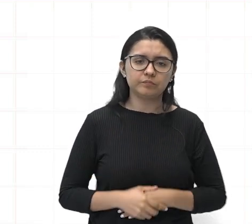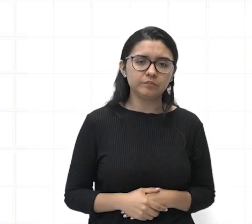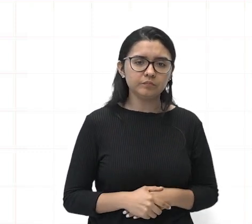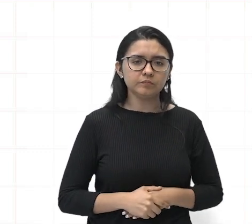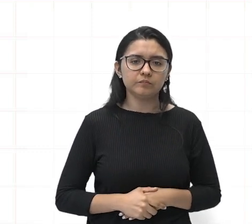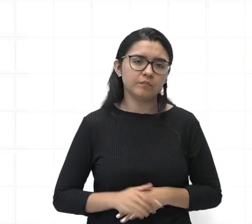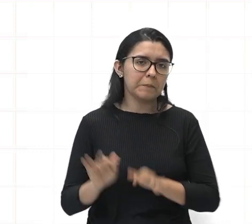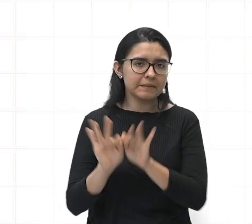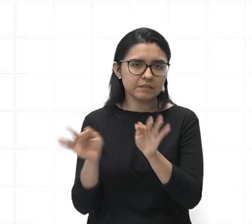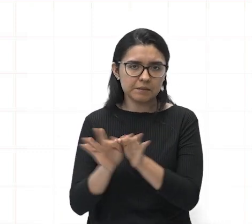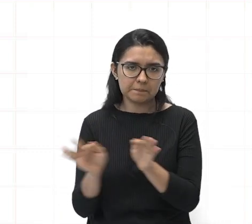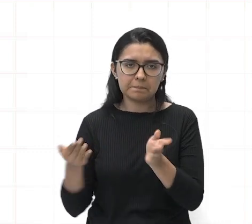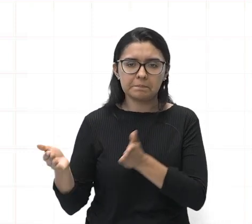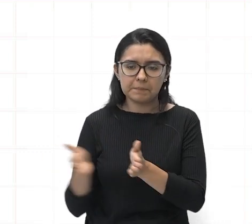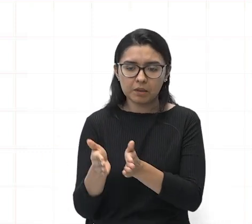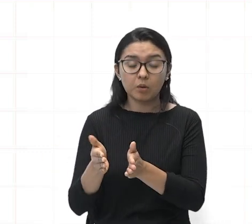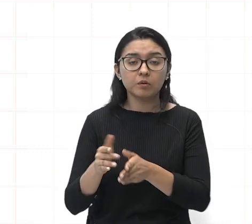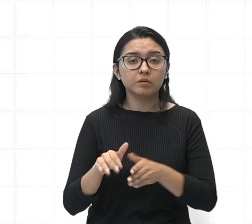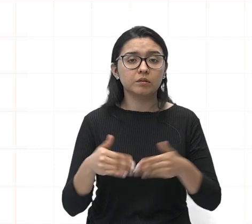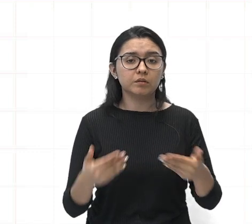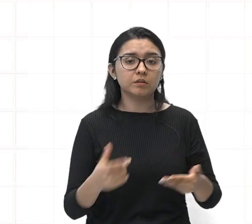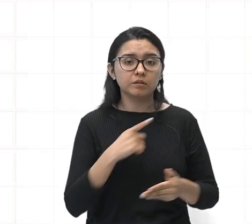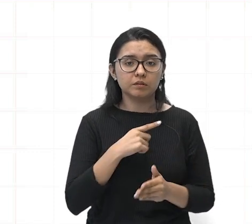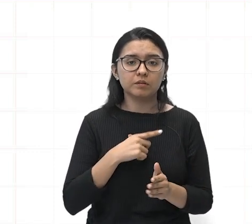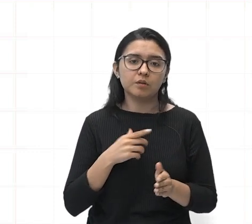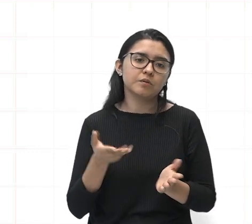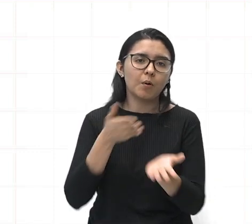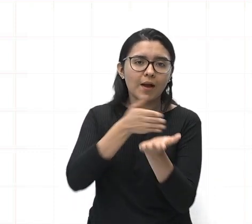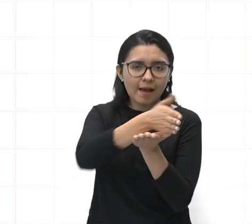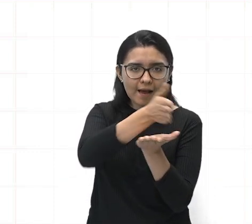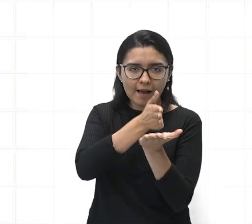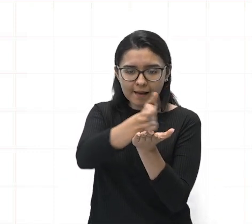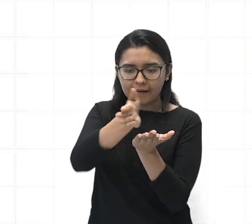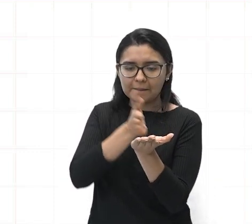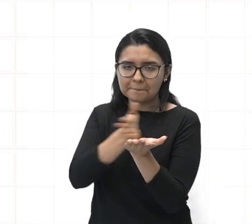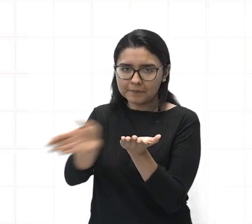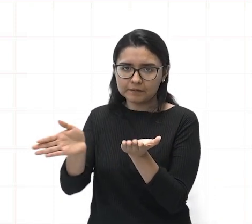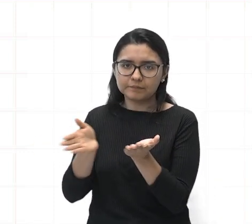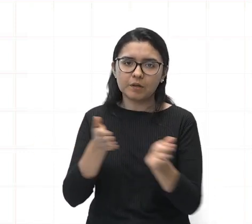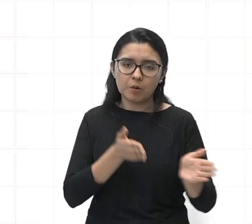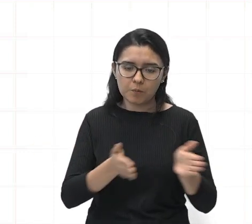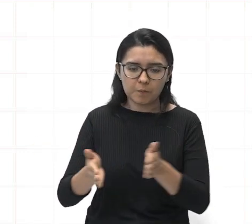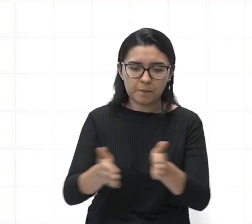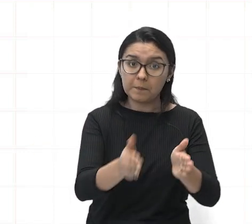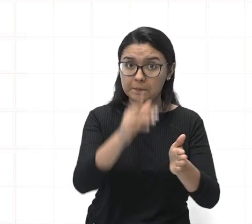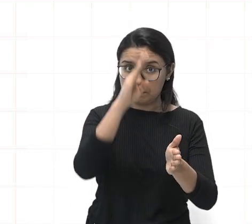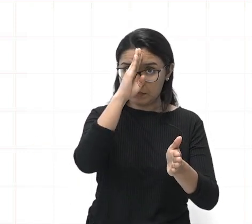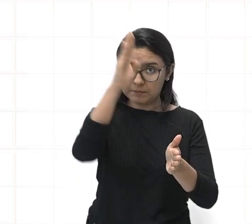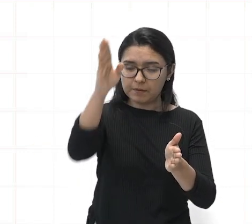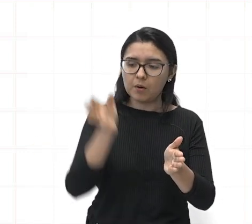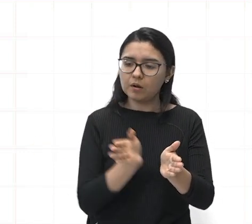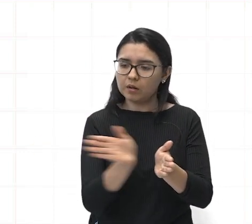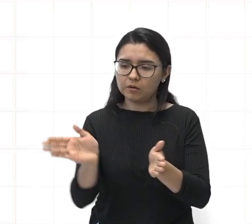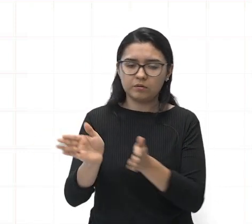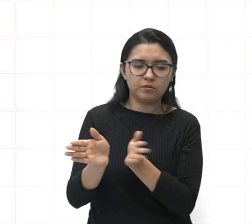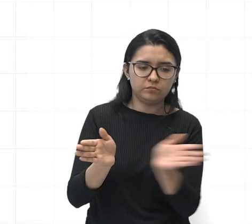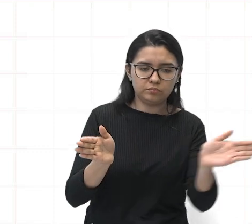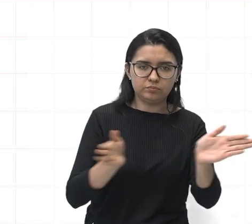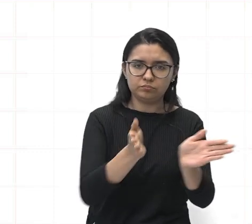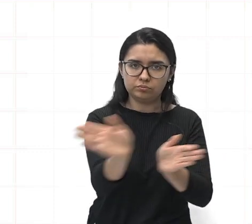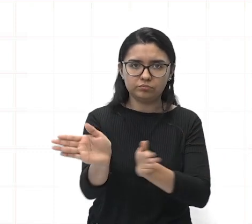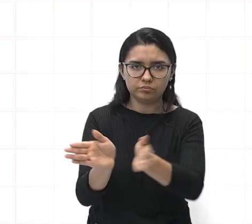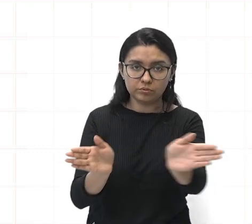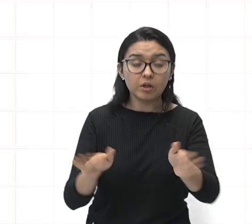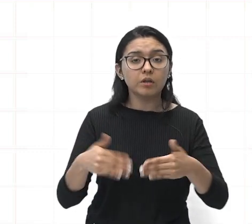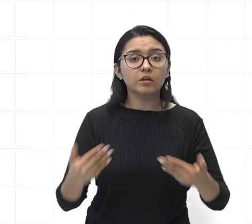bacia hidrográfica. Então, são as ramificações, né, do rio principal. Então, o rio